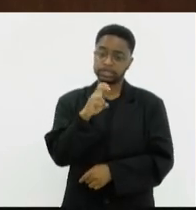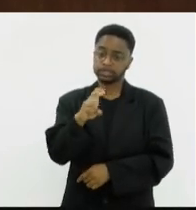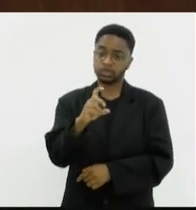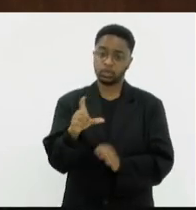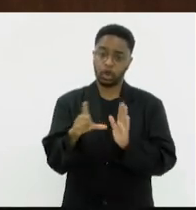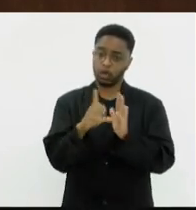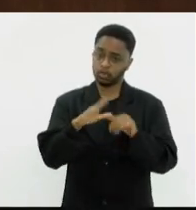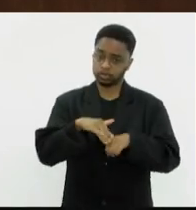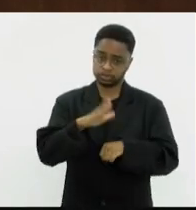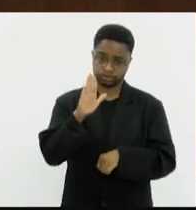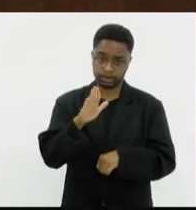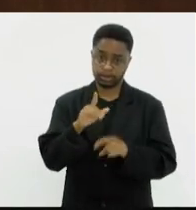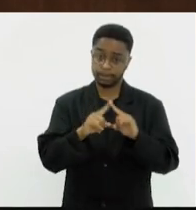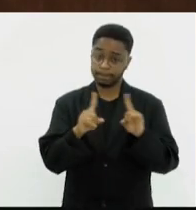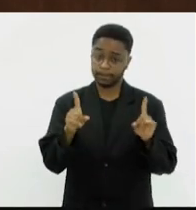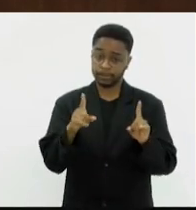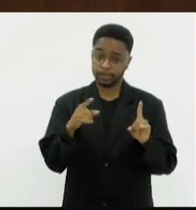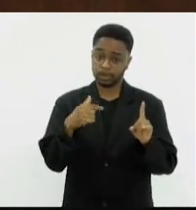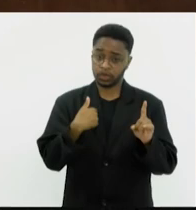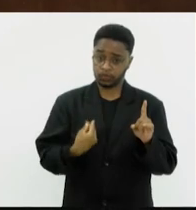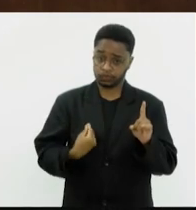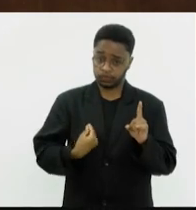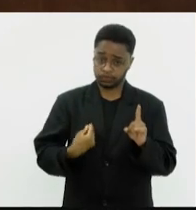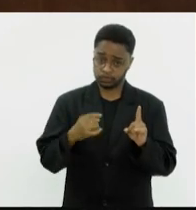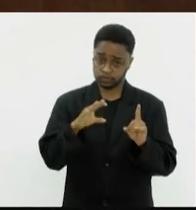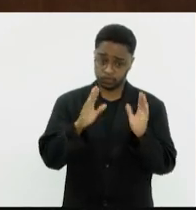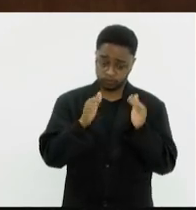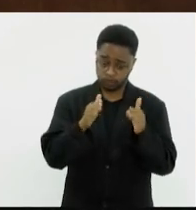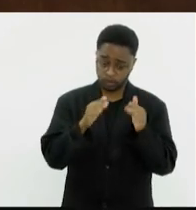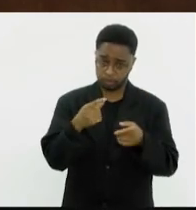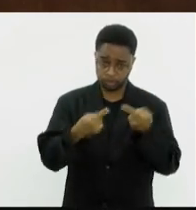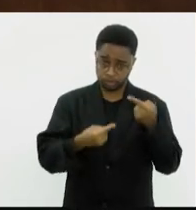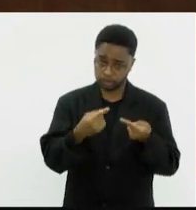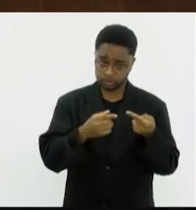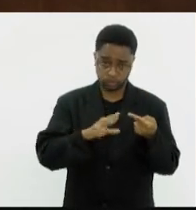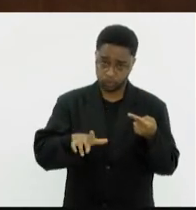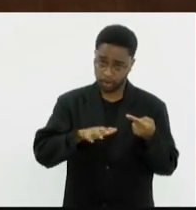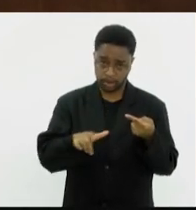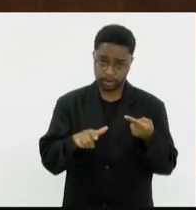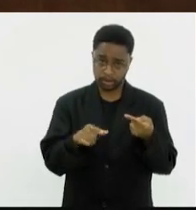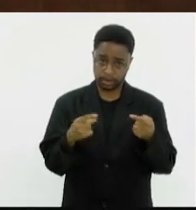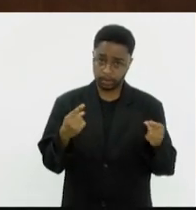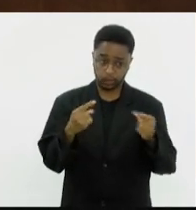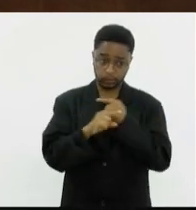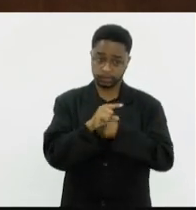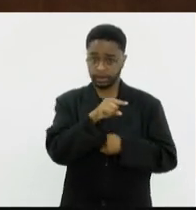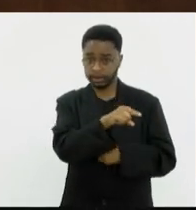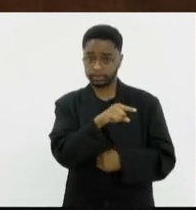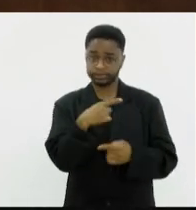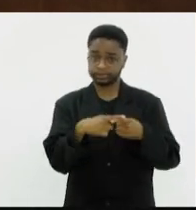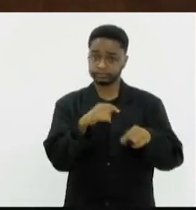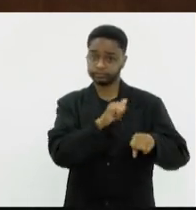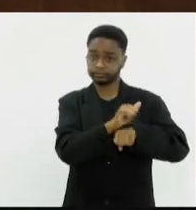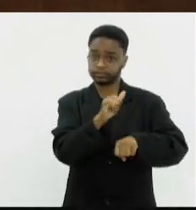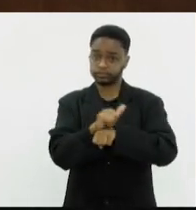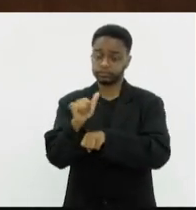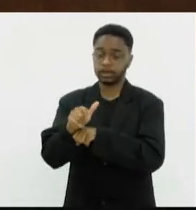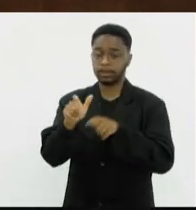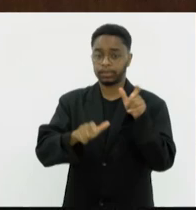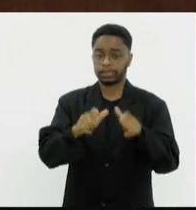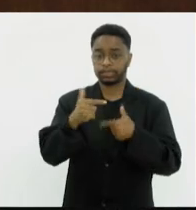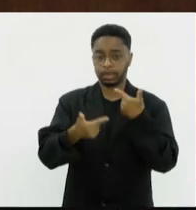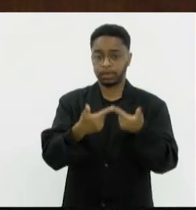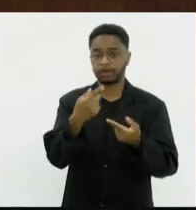5 estabelecimentos, e não vivo da política, ao contrário dele, que vive da política enganando os trabalhadores, que diz se